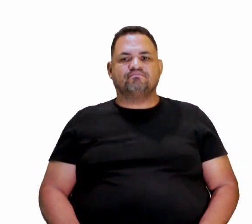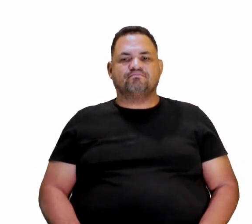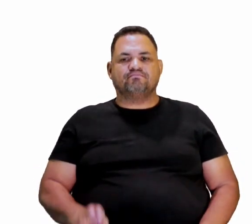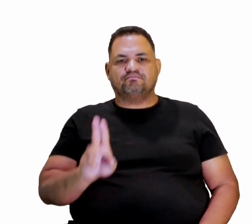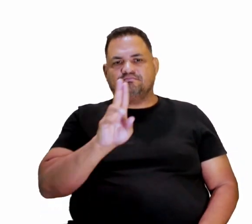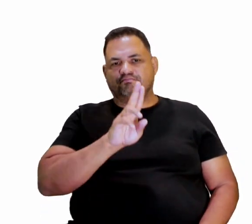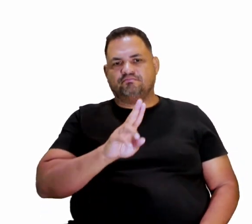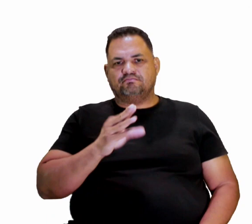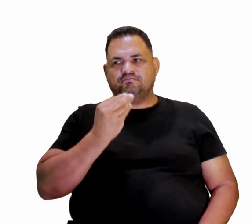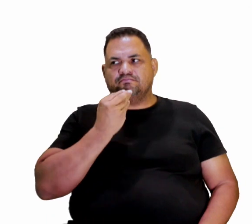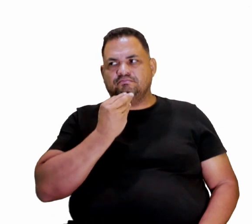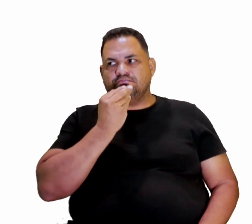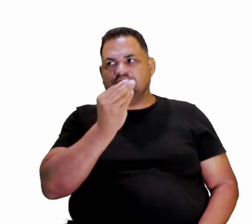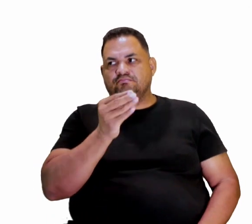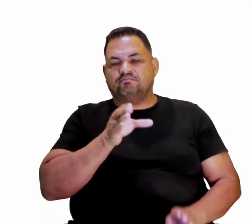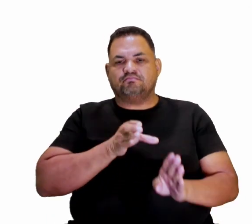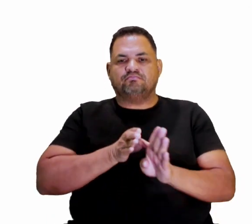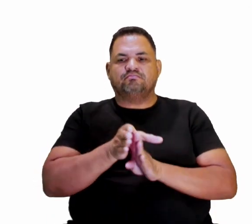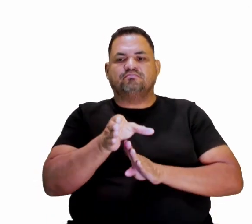usado para pedir